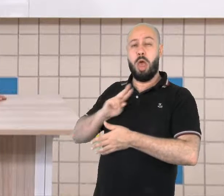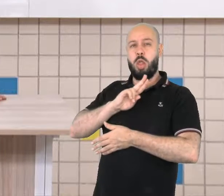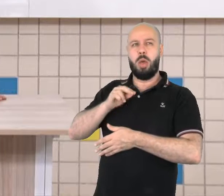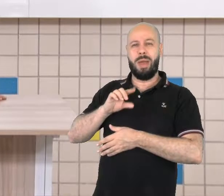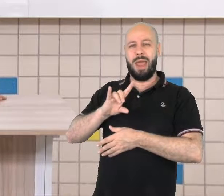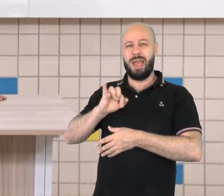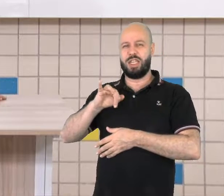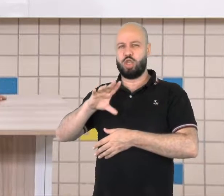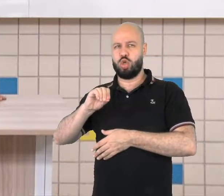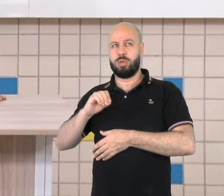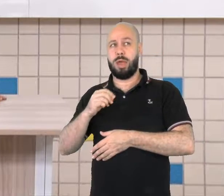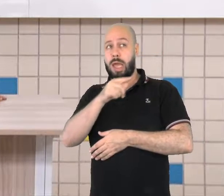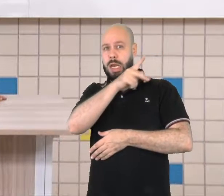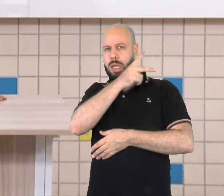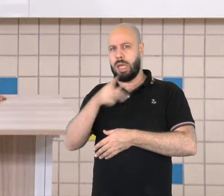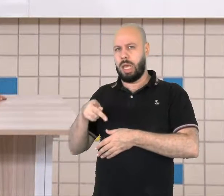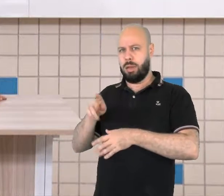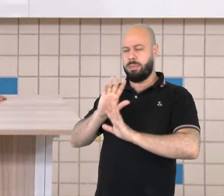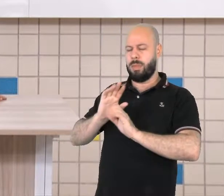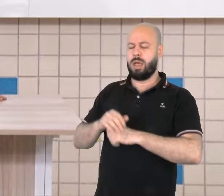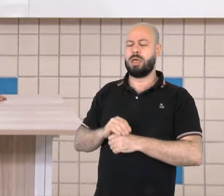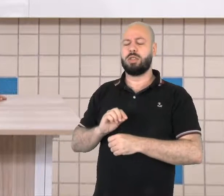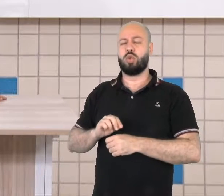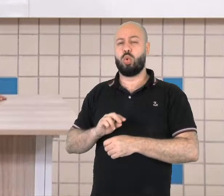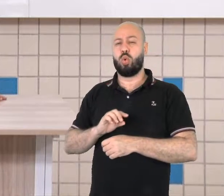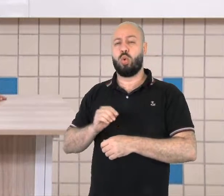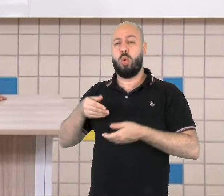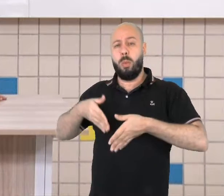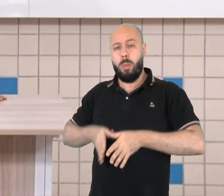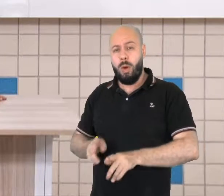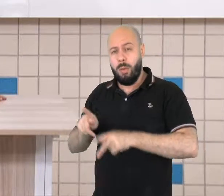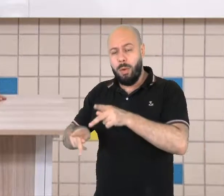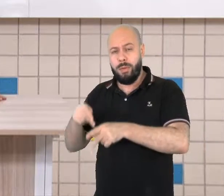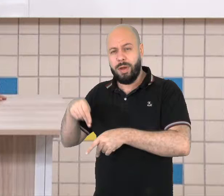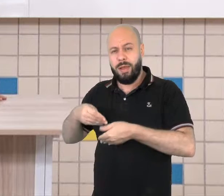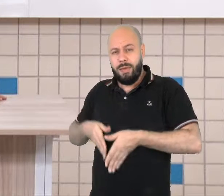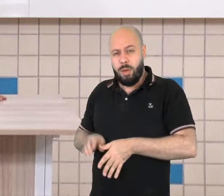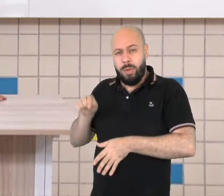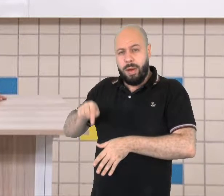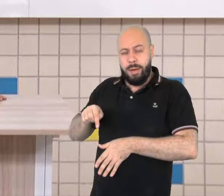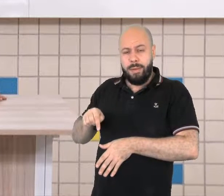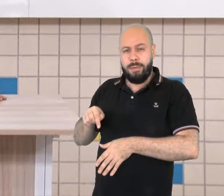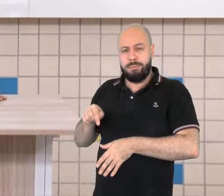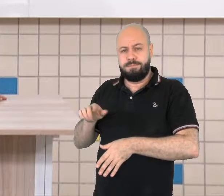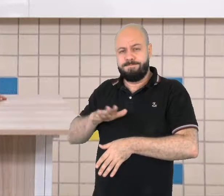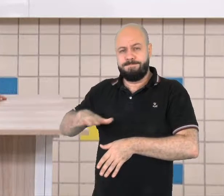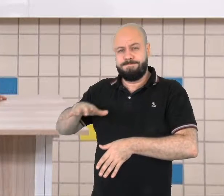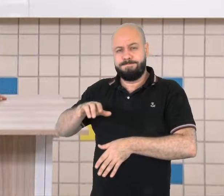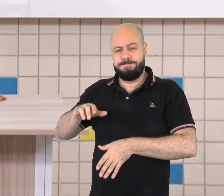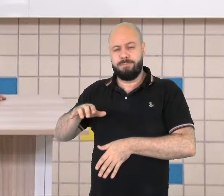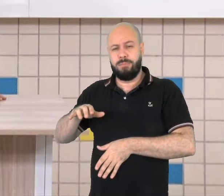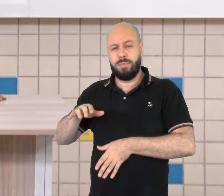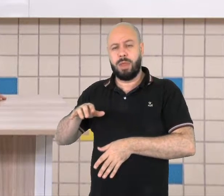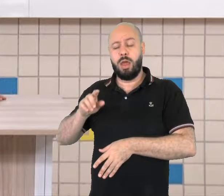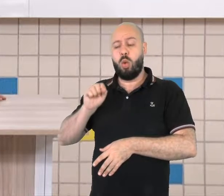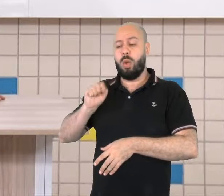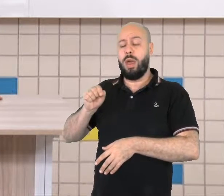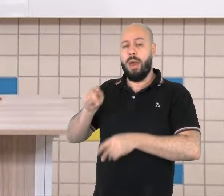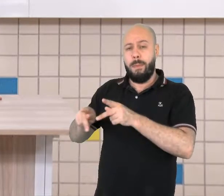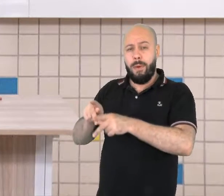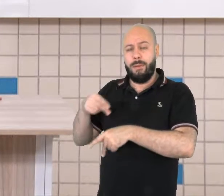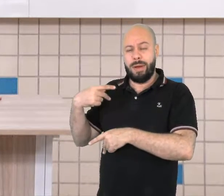índios, né? Mas os povos nativos que habitavam aqui esse território começaram a ser proibidos do